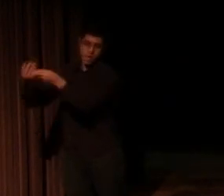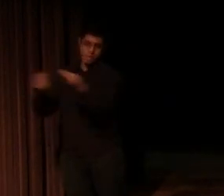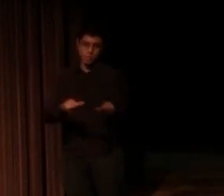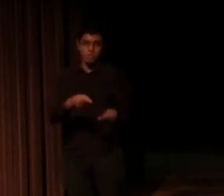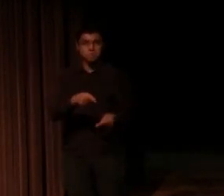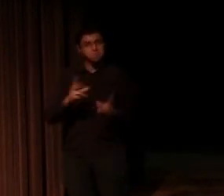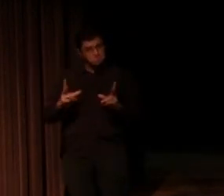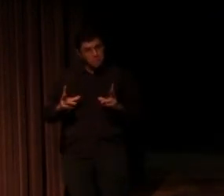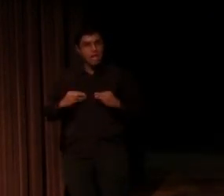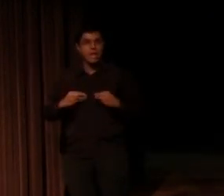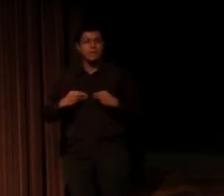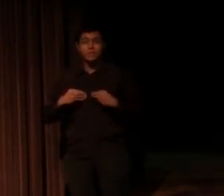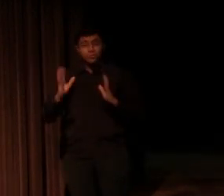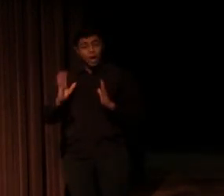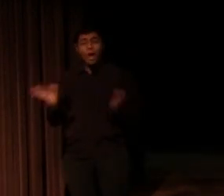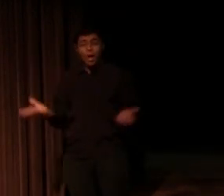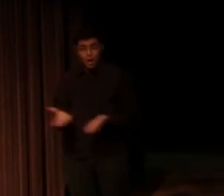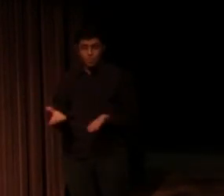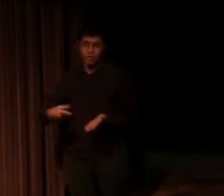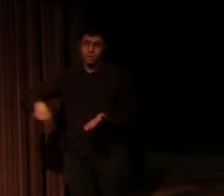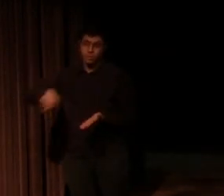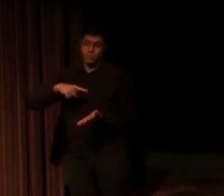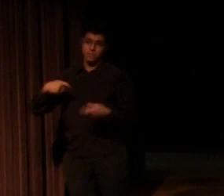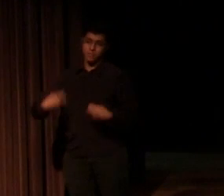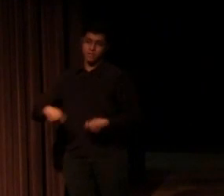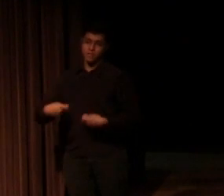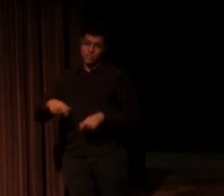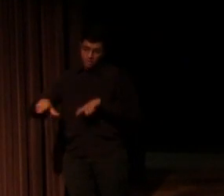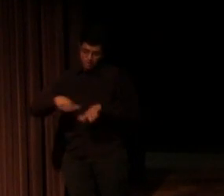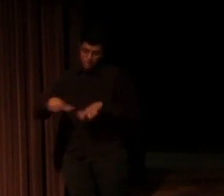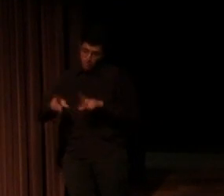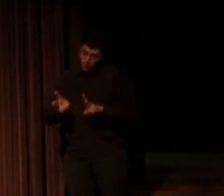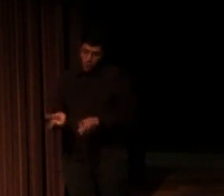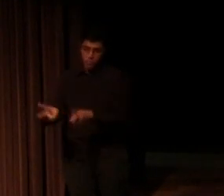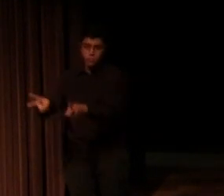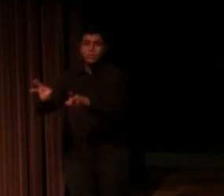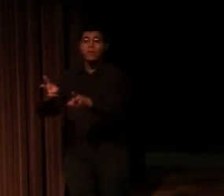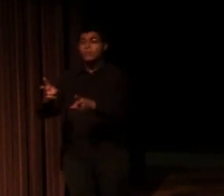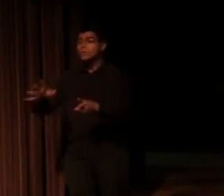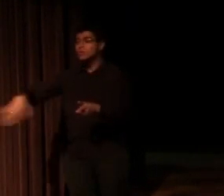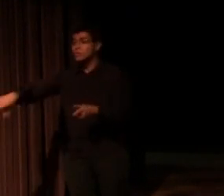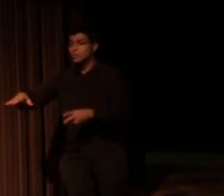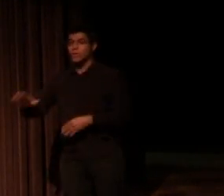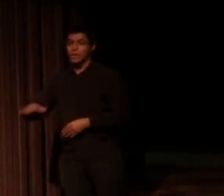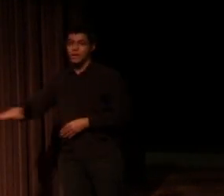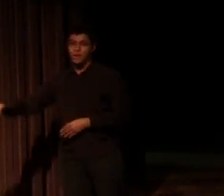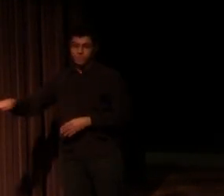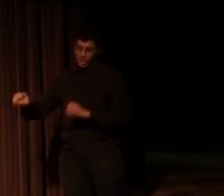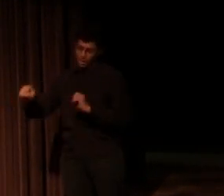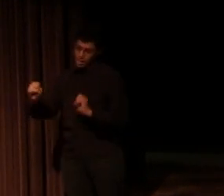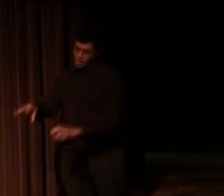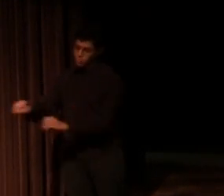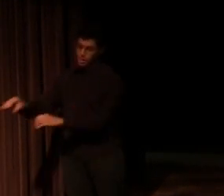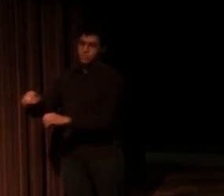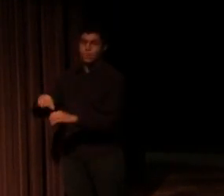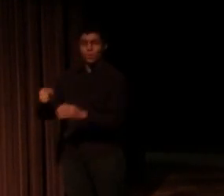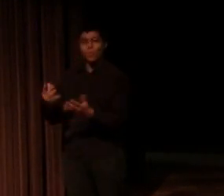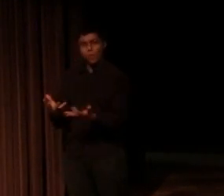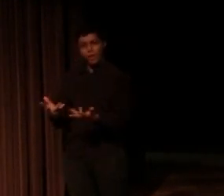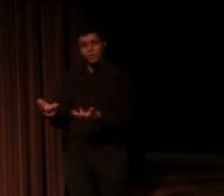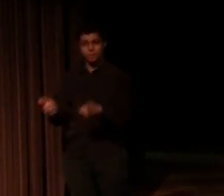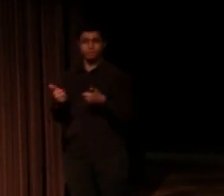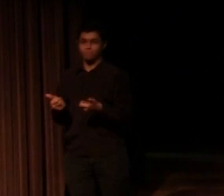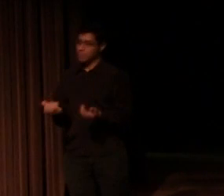e oferecer uma educação infantil de qualidade para essas crianças então vocês vejam que os